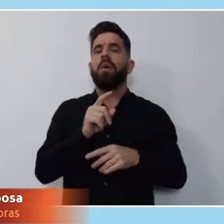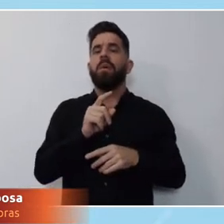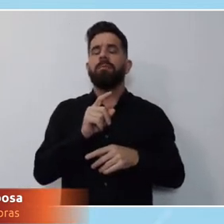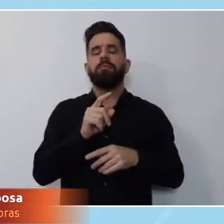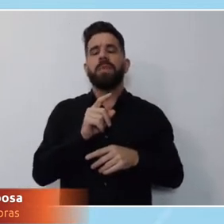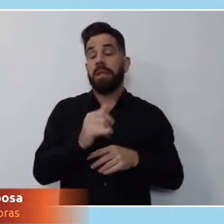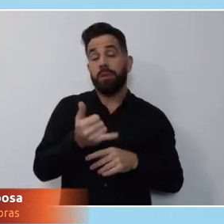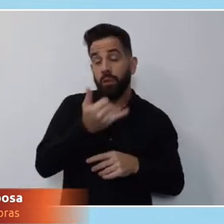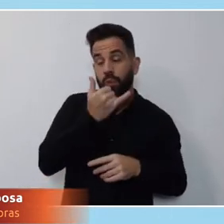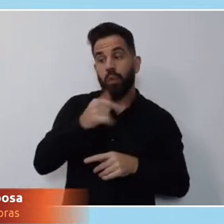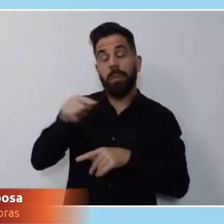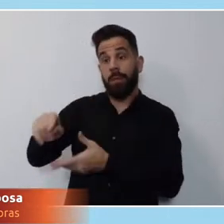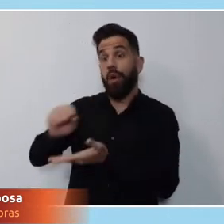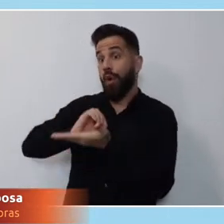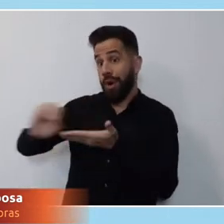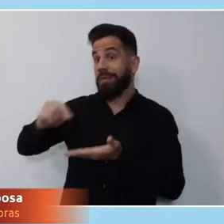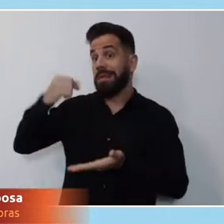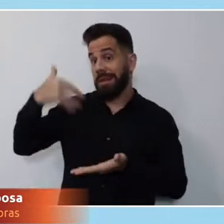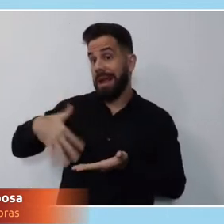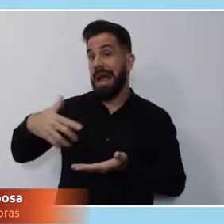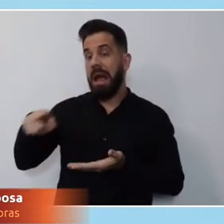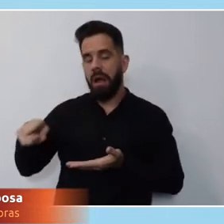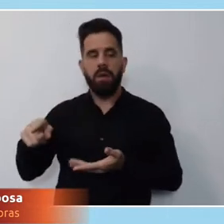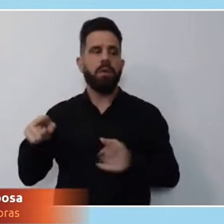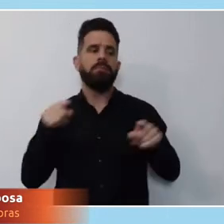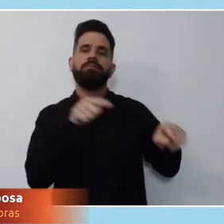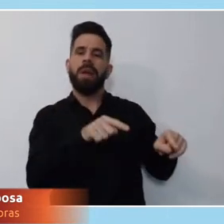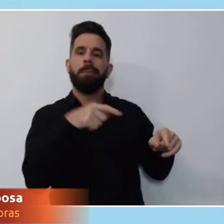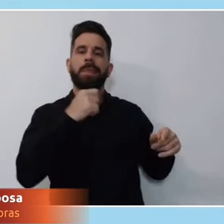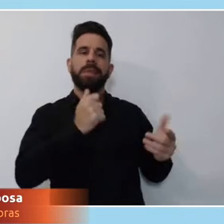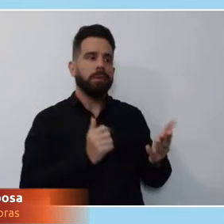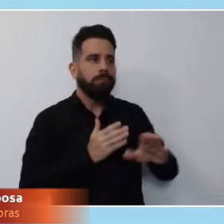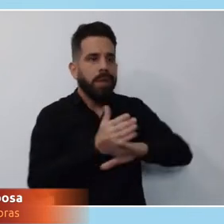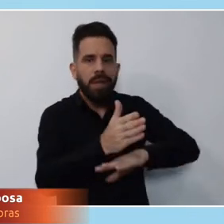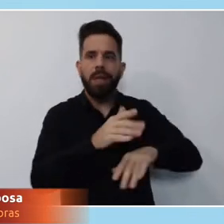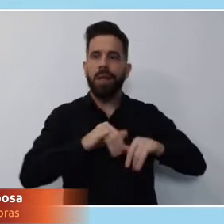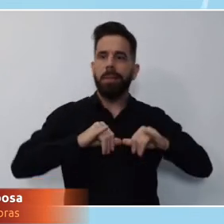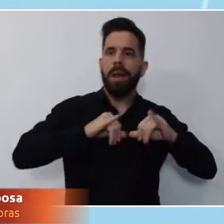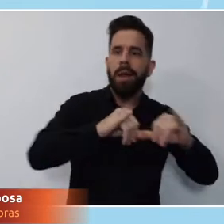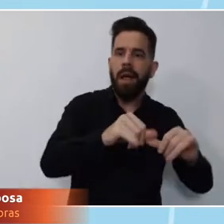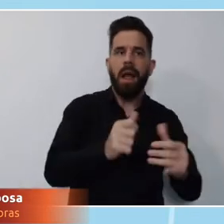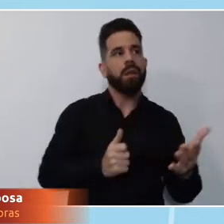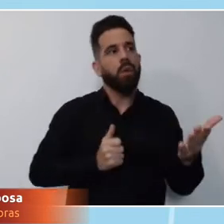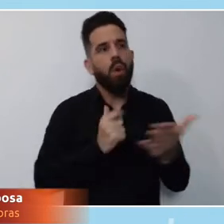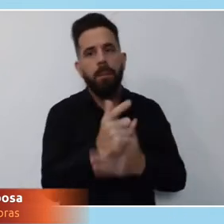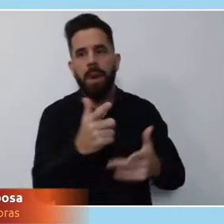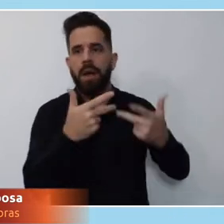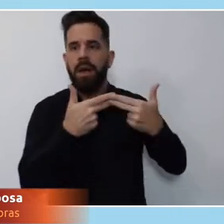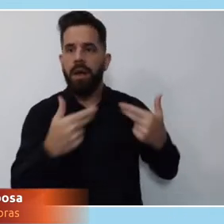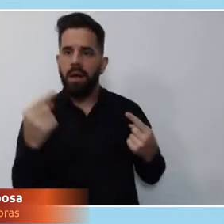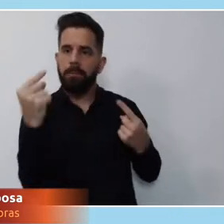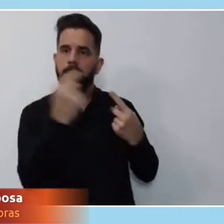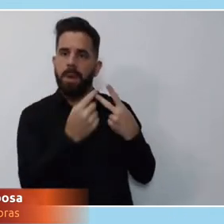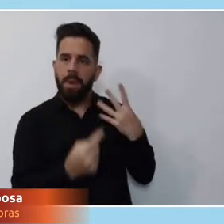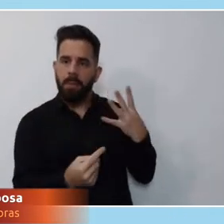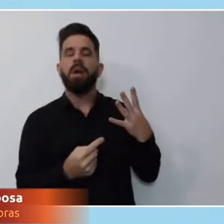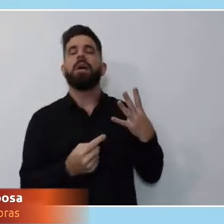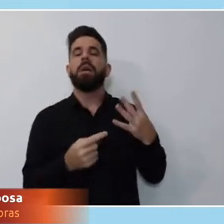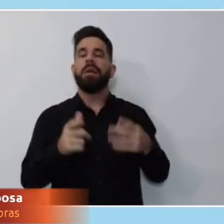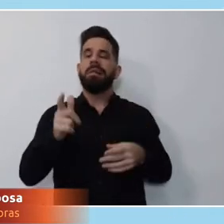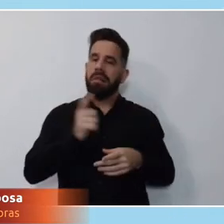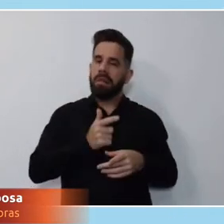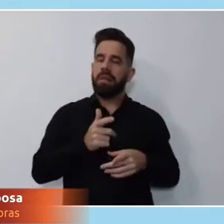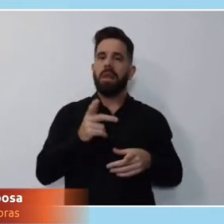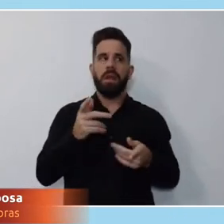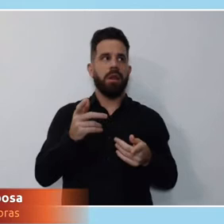consumir o produto do supermercado, quais produtos é bom evitar, existe alguma forma de minimizar isso, e o que, que